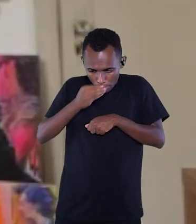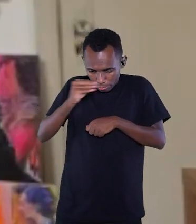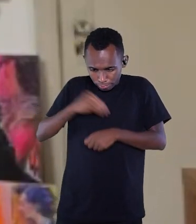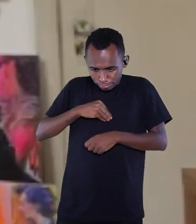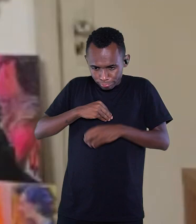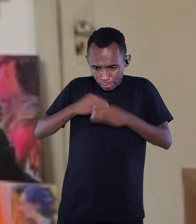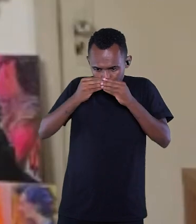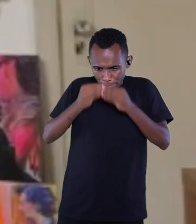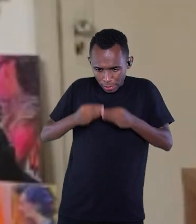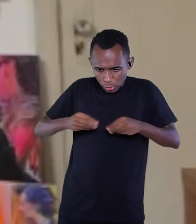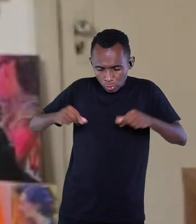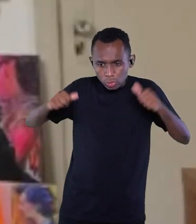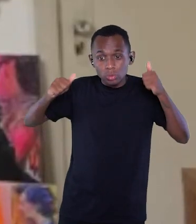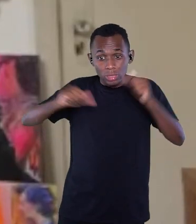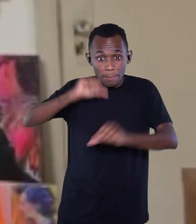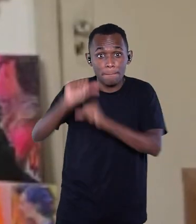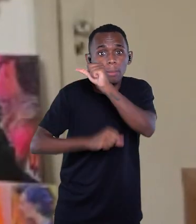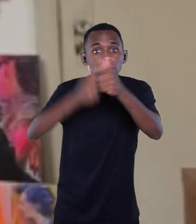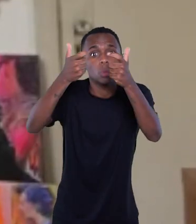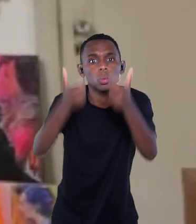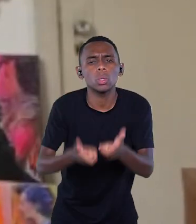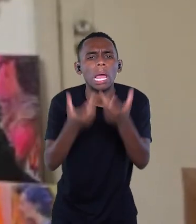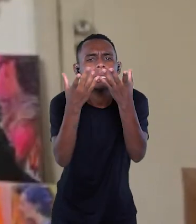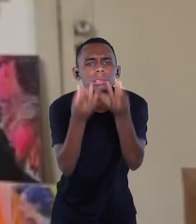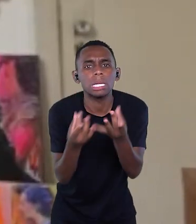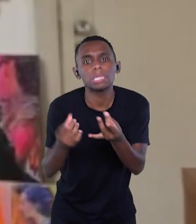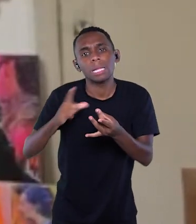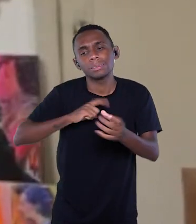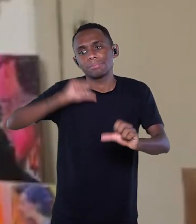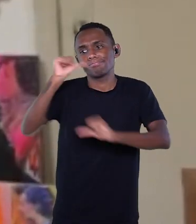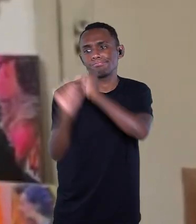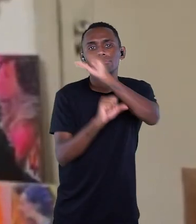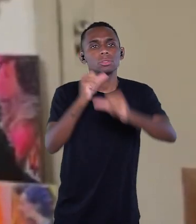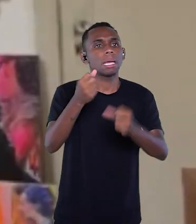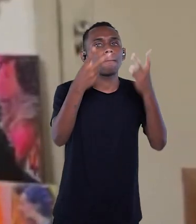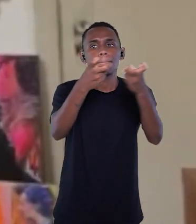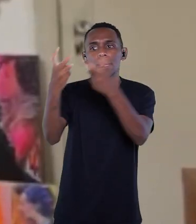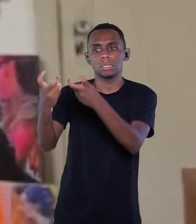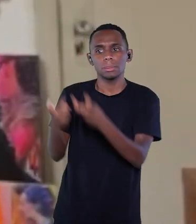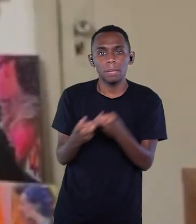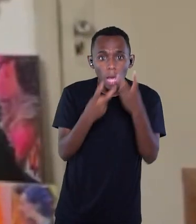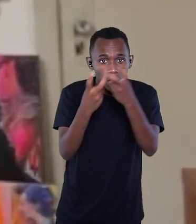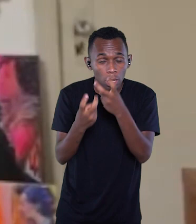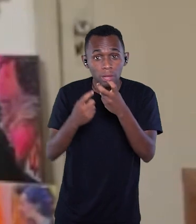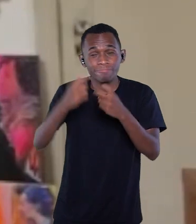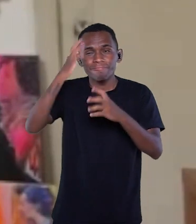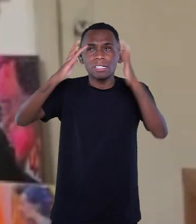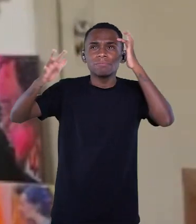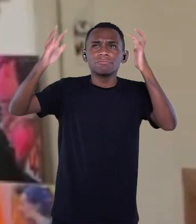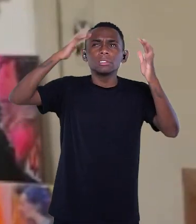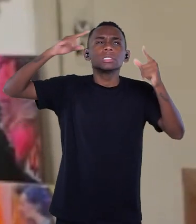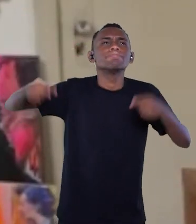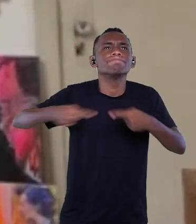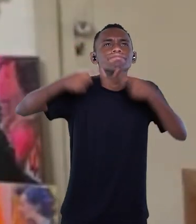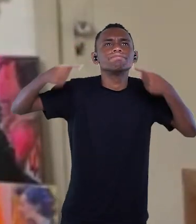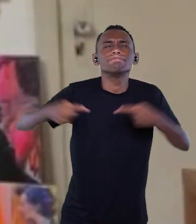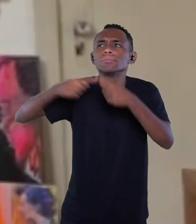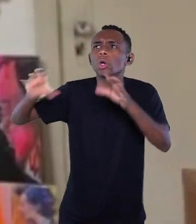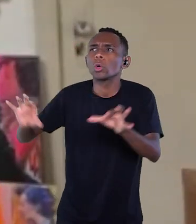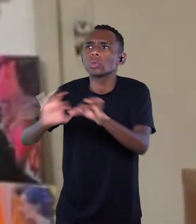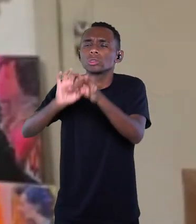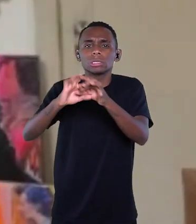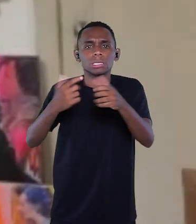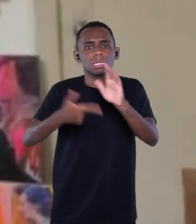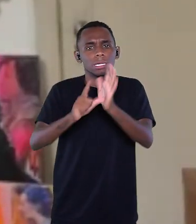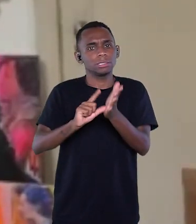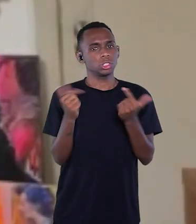pela possibilidade de transformar o espaço em um pequeno detalhe, muda a forma de ver as coisas e faz pensar em conexões e relações que não